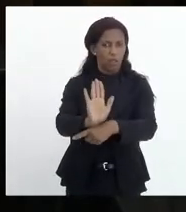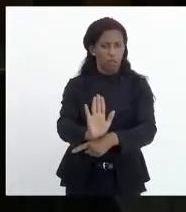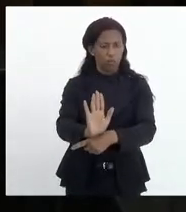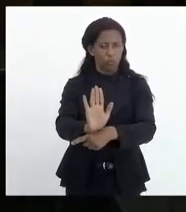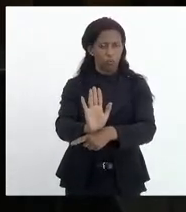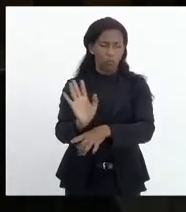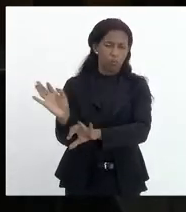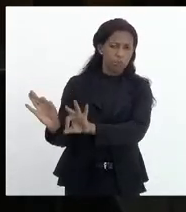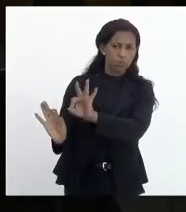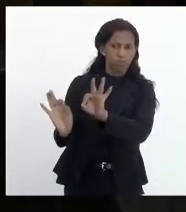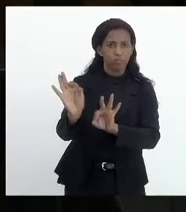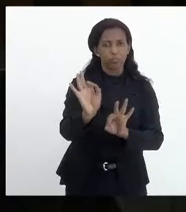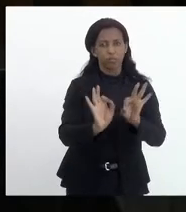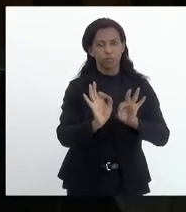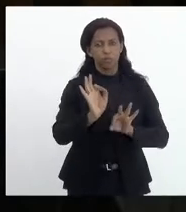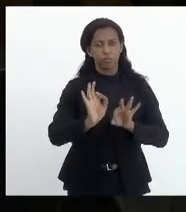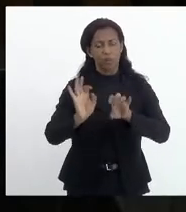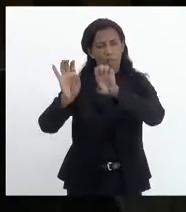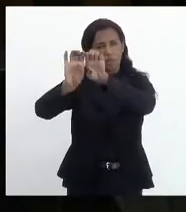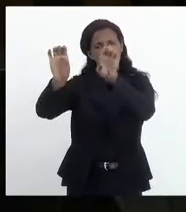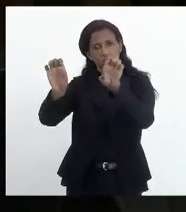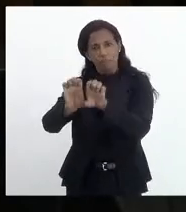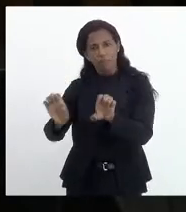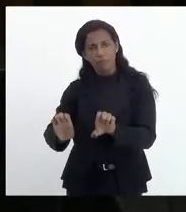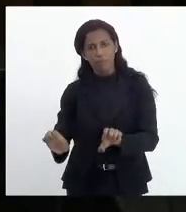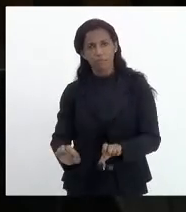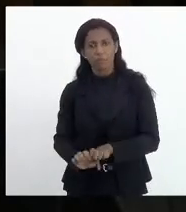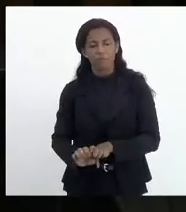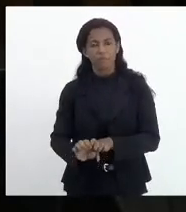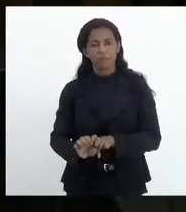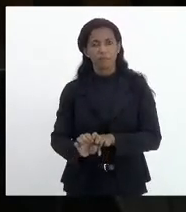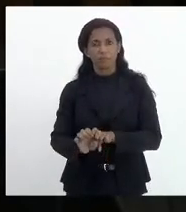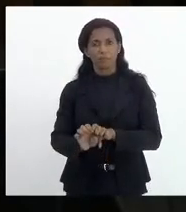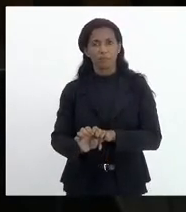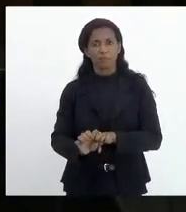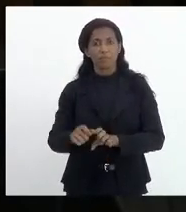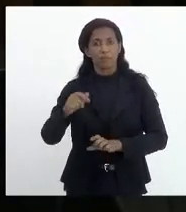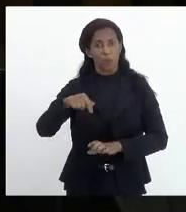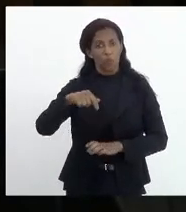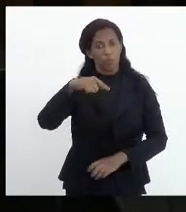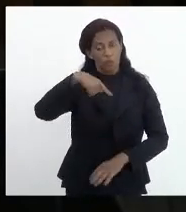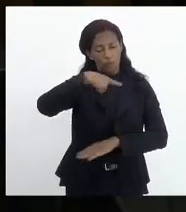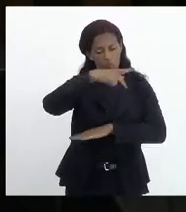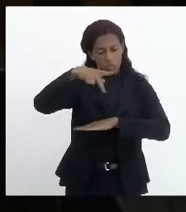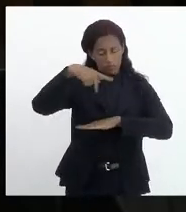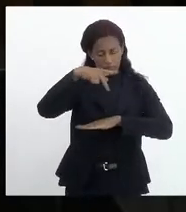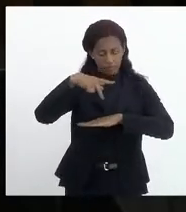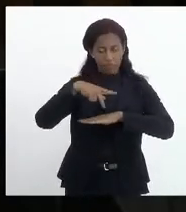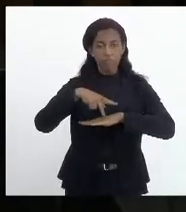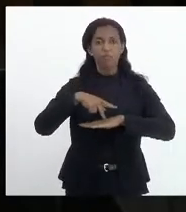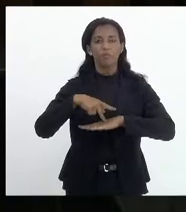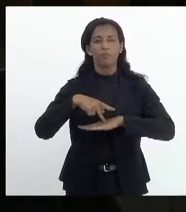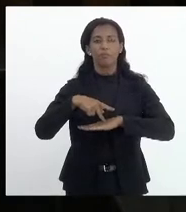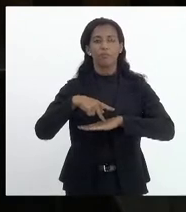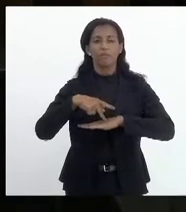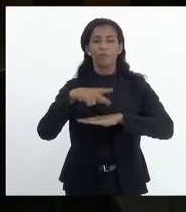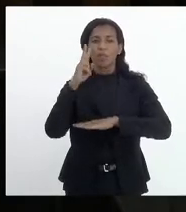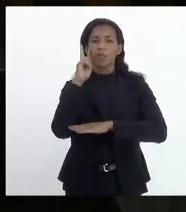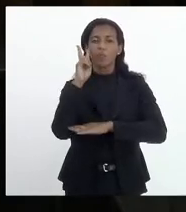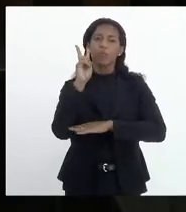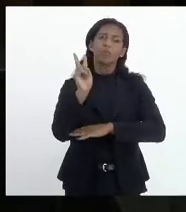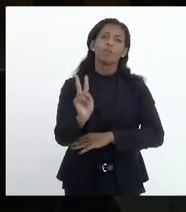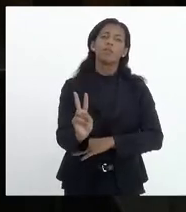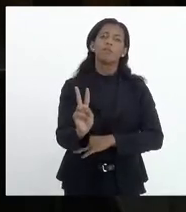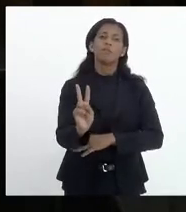sobremaneira a estruturar a unidade da nossa nação e o que vimos